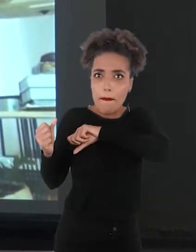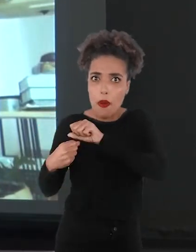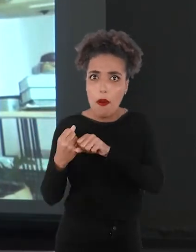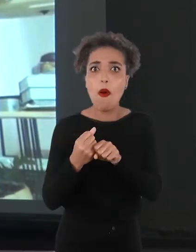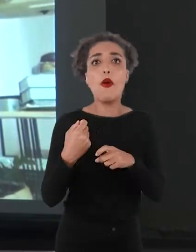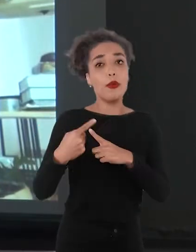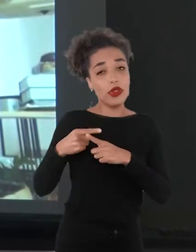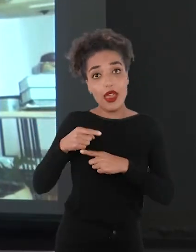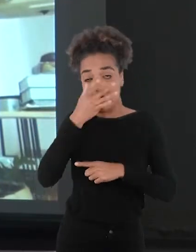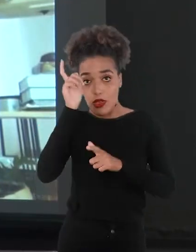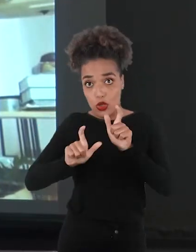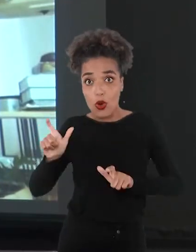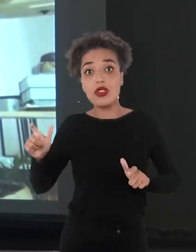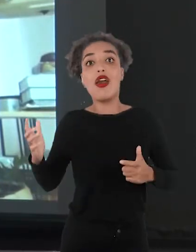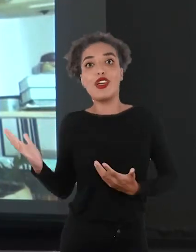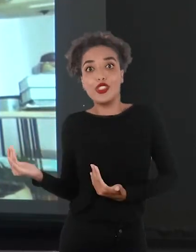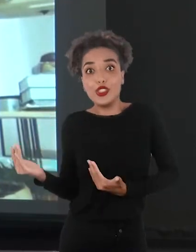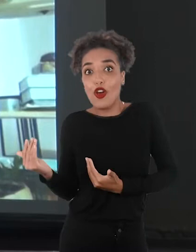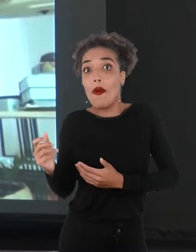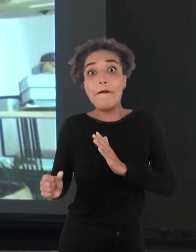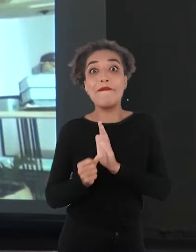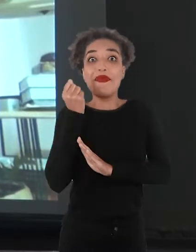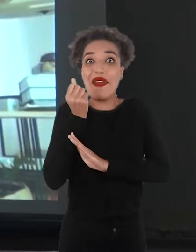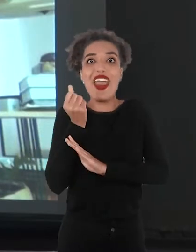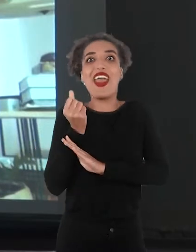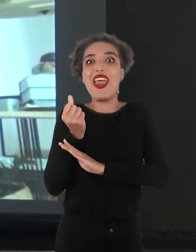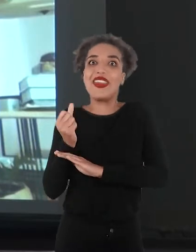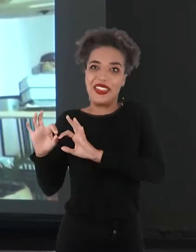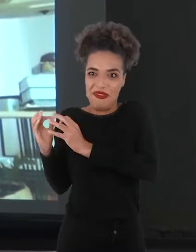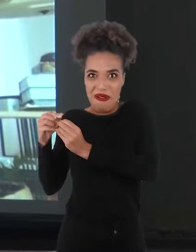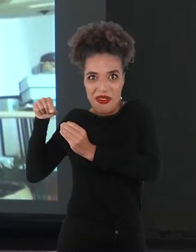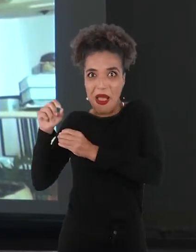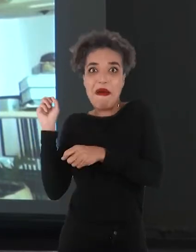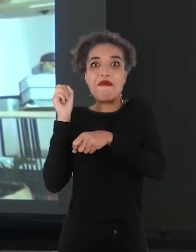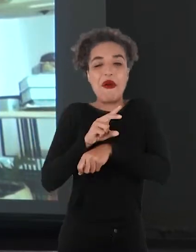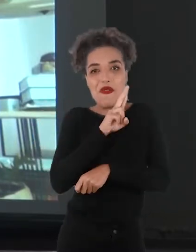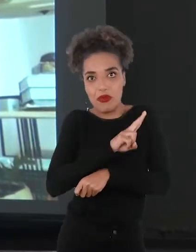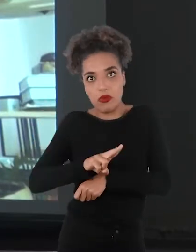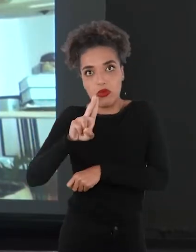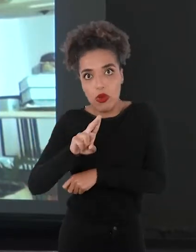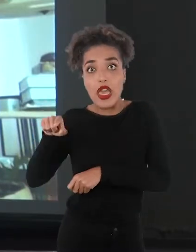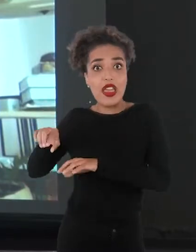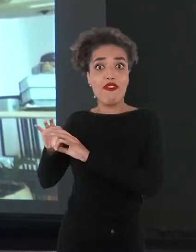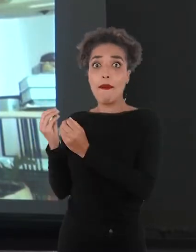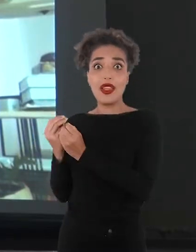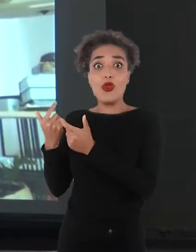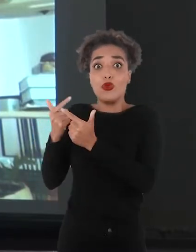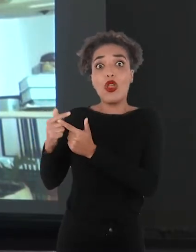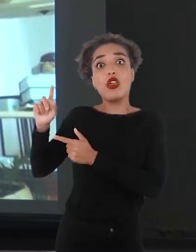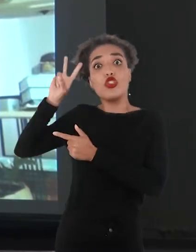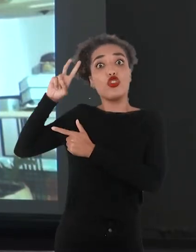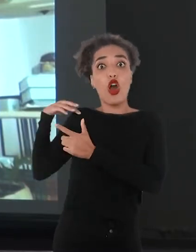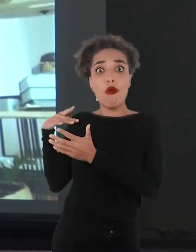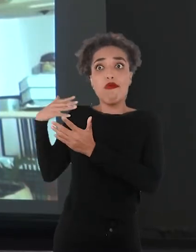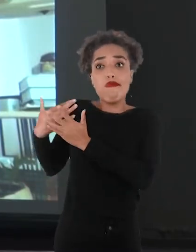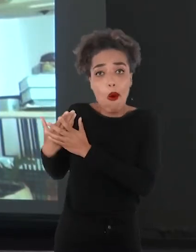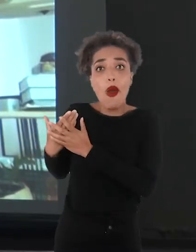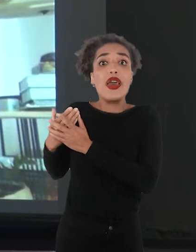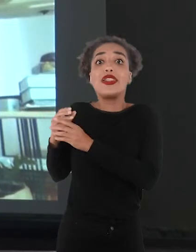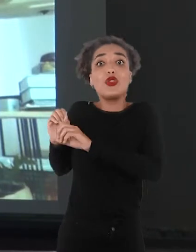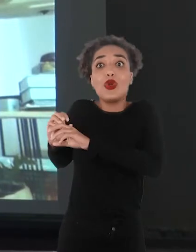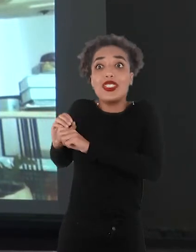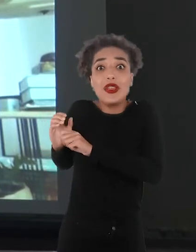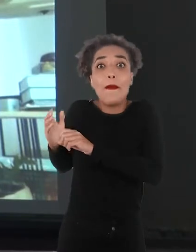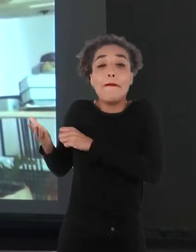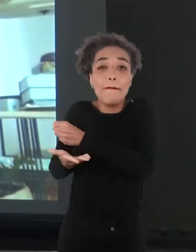geral, jovens que são os primeiros a ingressar no ensino superior e que vêm de famílias que, em geral, não têm histórico nem na educação